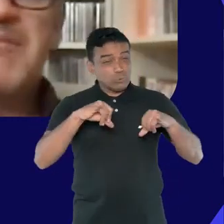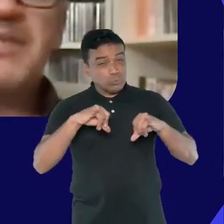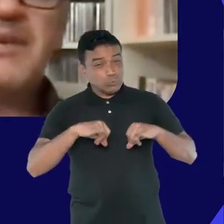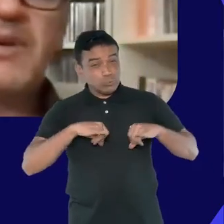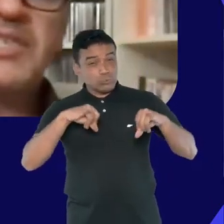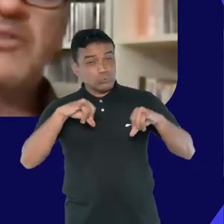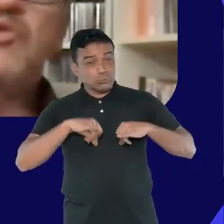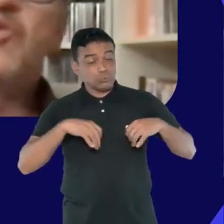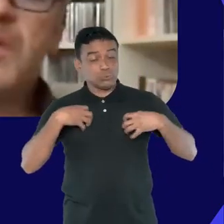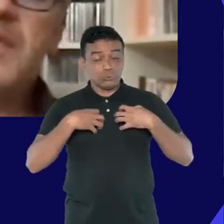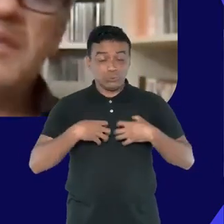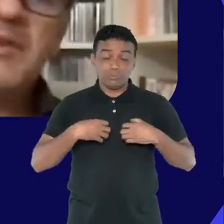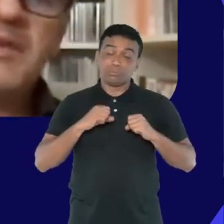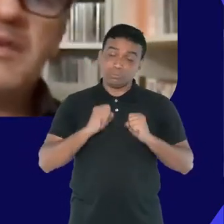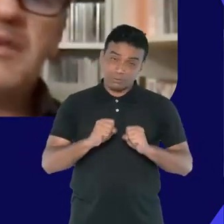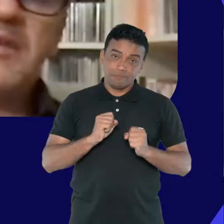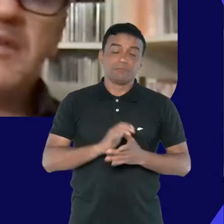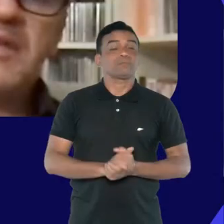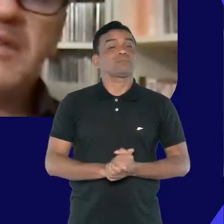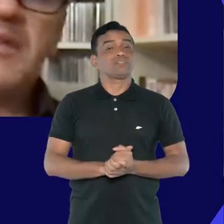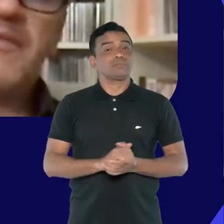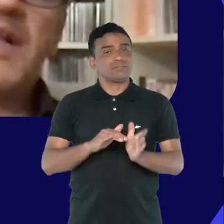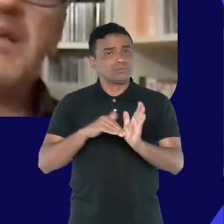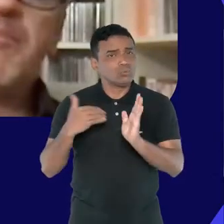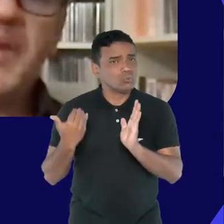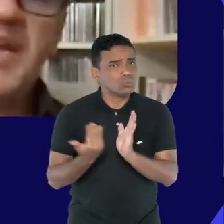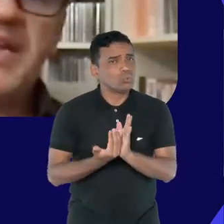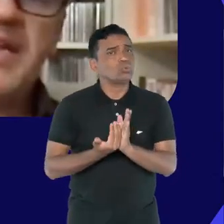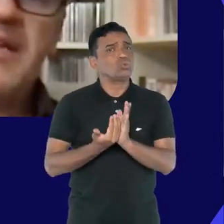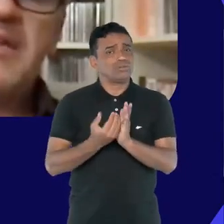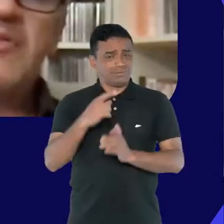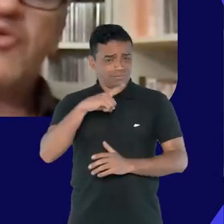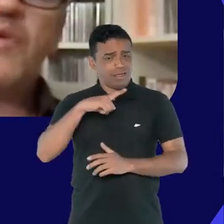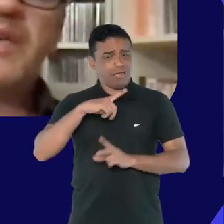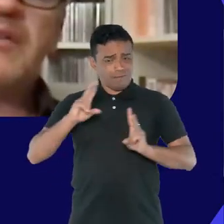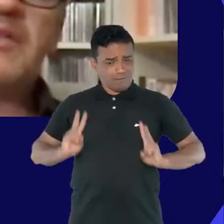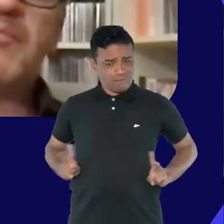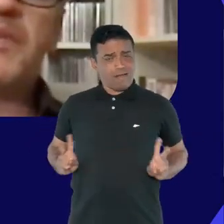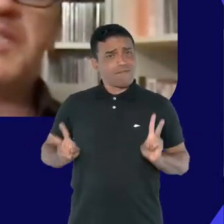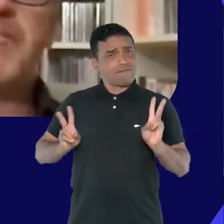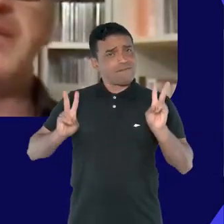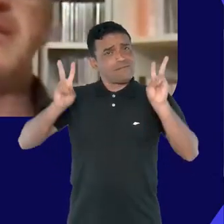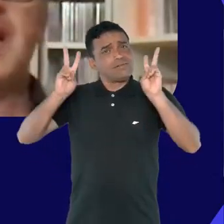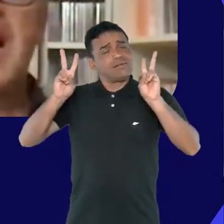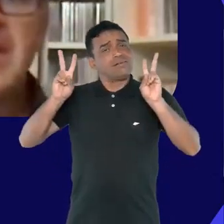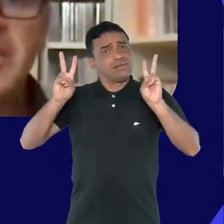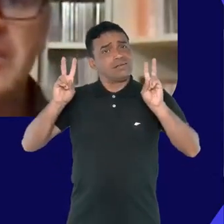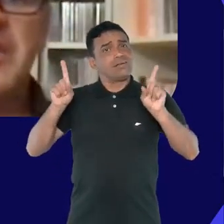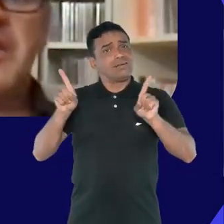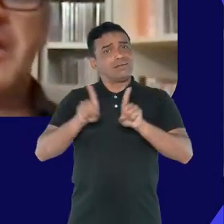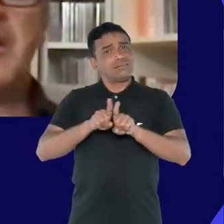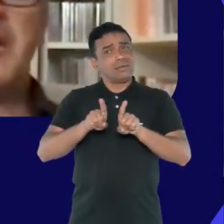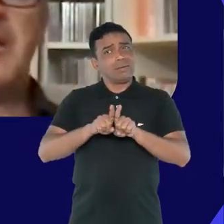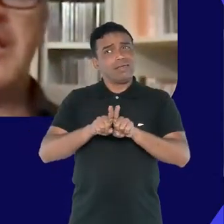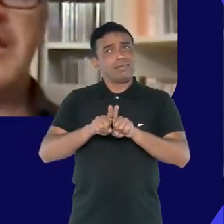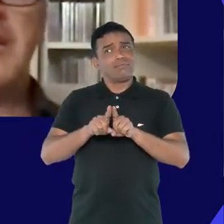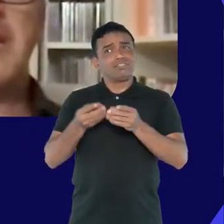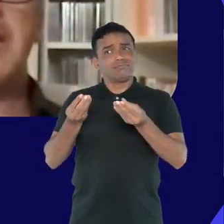assim, mas eu acho que tudo aquilo que vale a pena, tudo aquilo que depois também traz